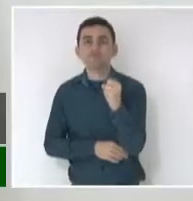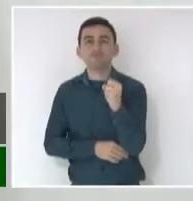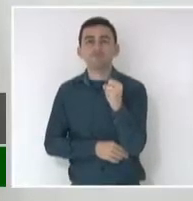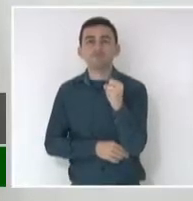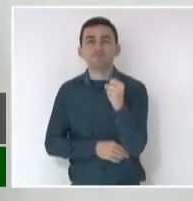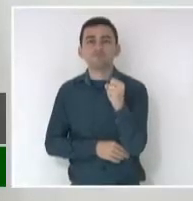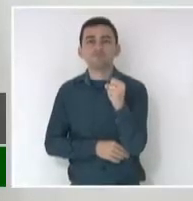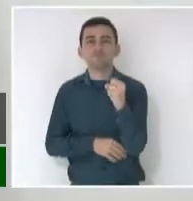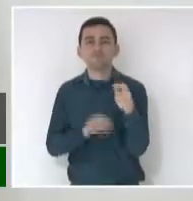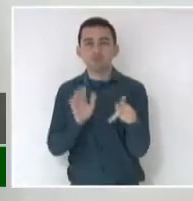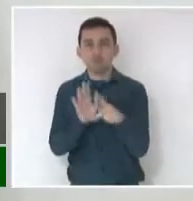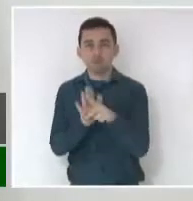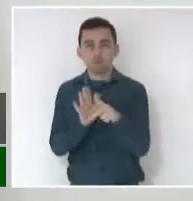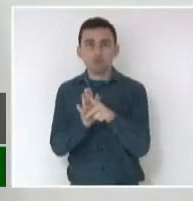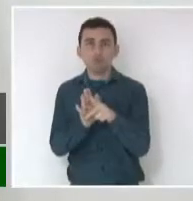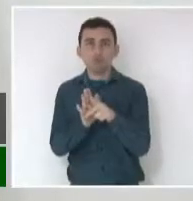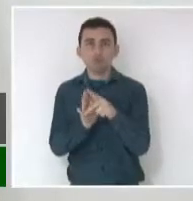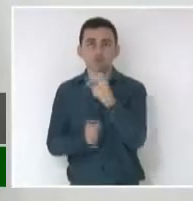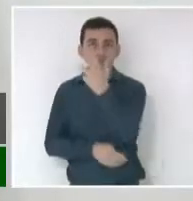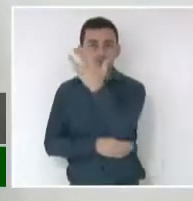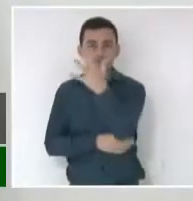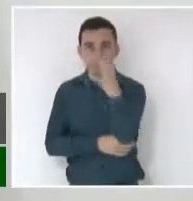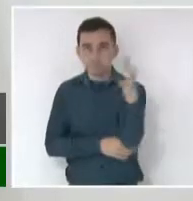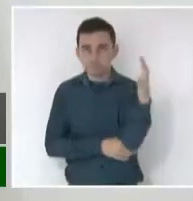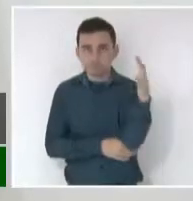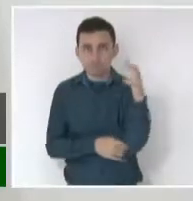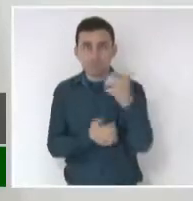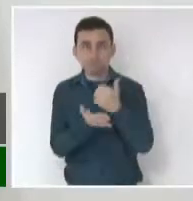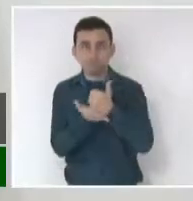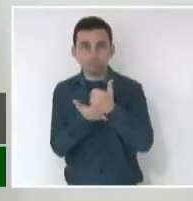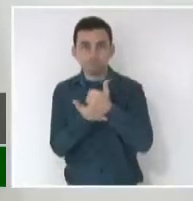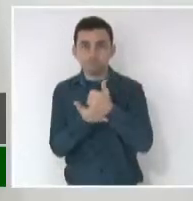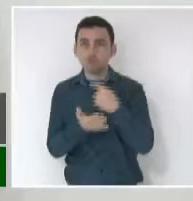das plantas medicinais que nós realizamos